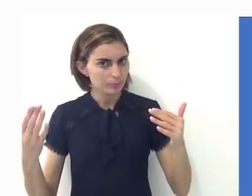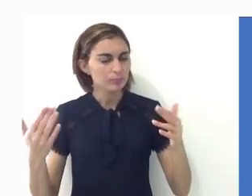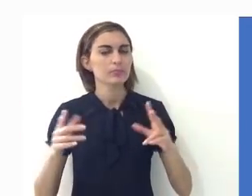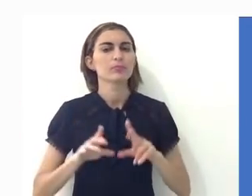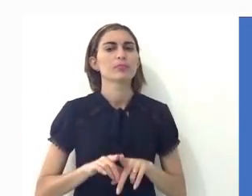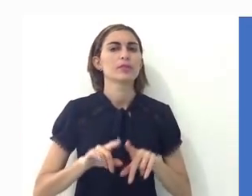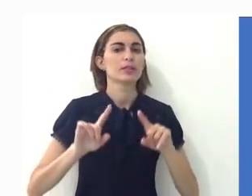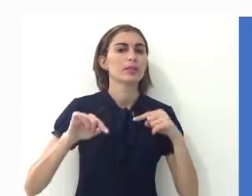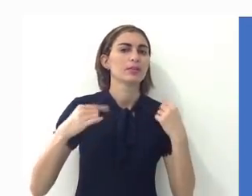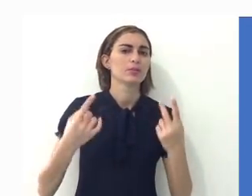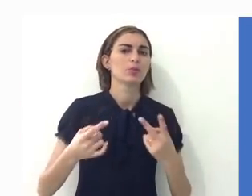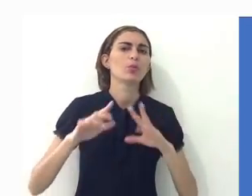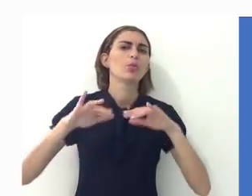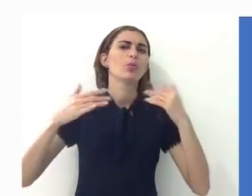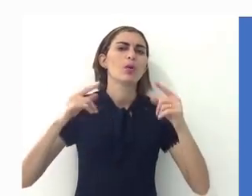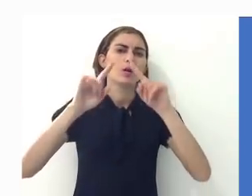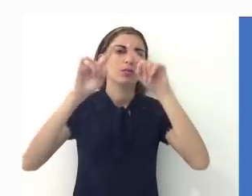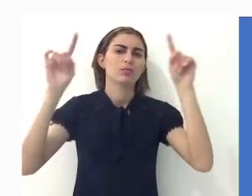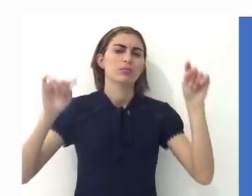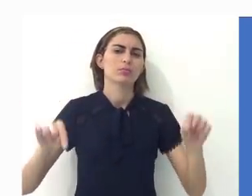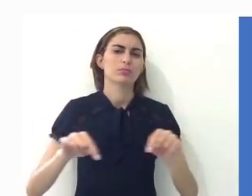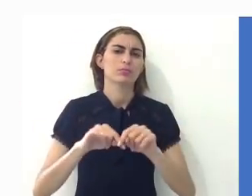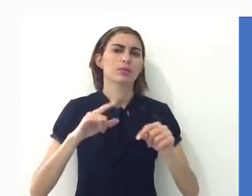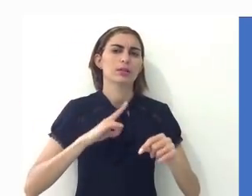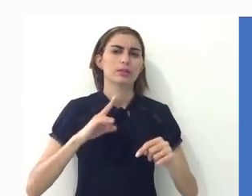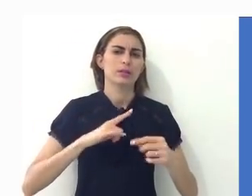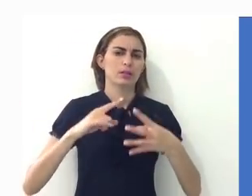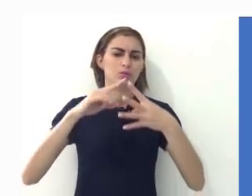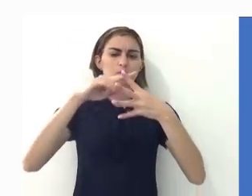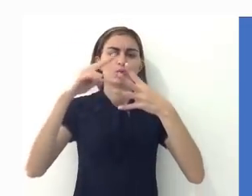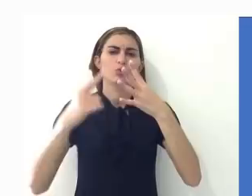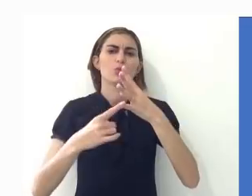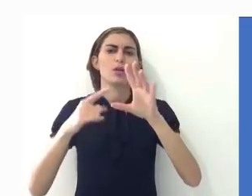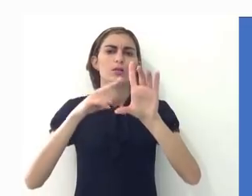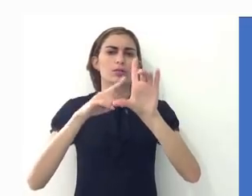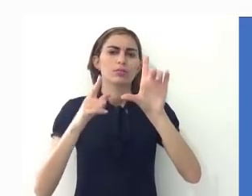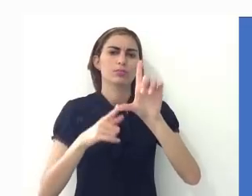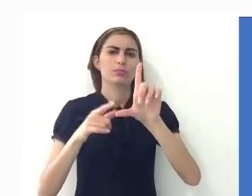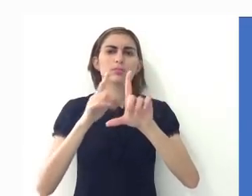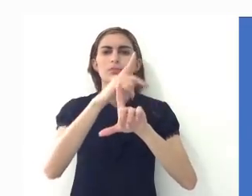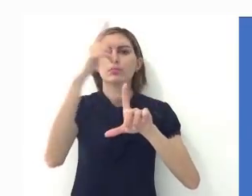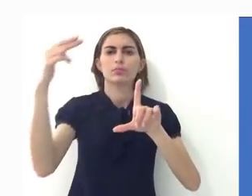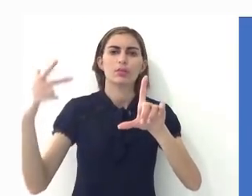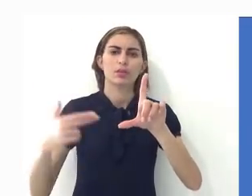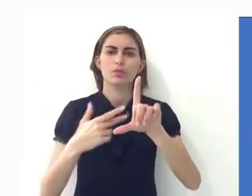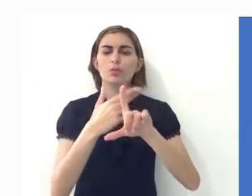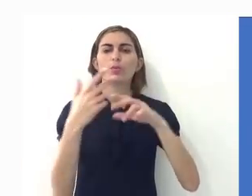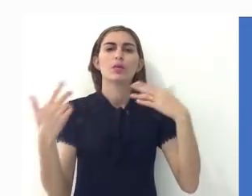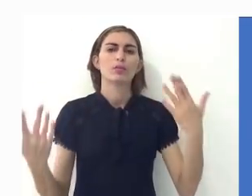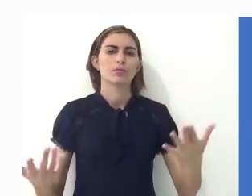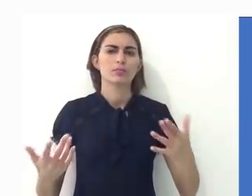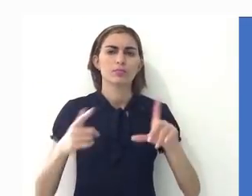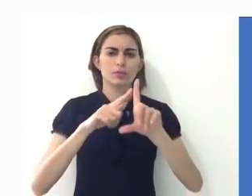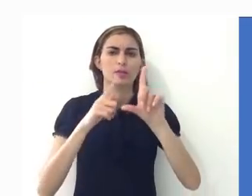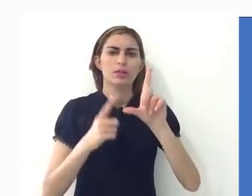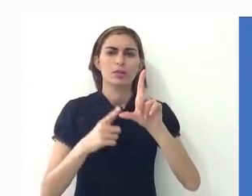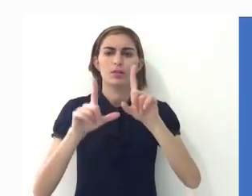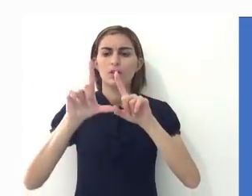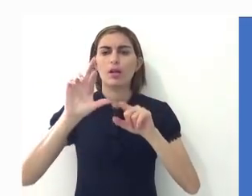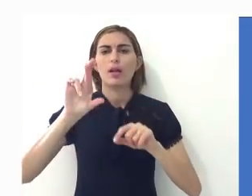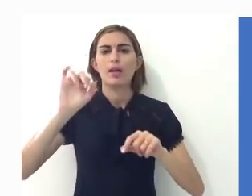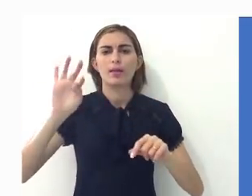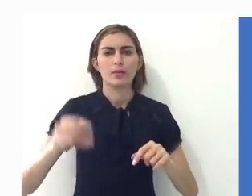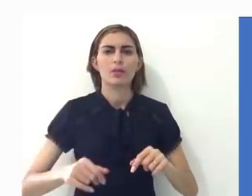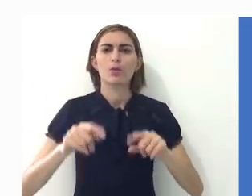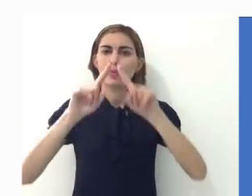lados com a mesma medida e os ângulos retos. Qual é o quadrilátero que tem os quatro lados de mesma medida e os